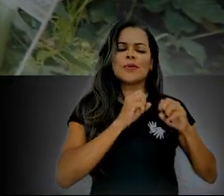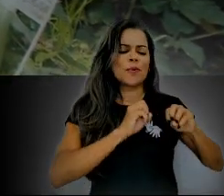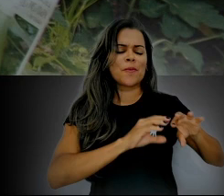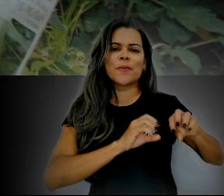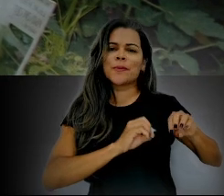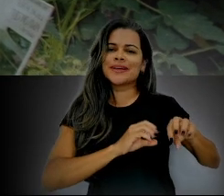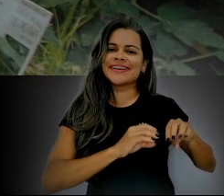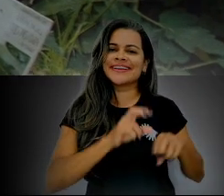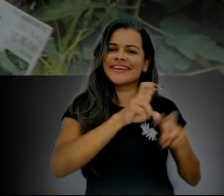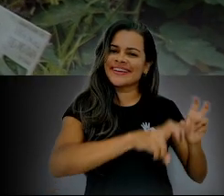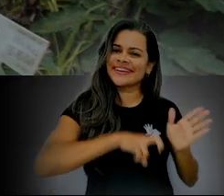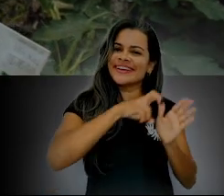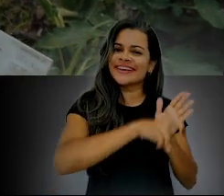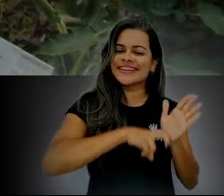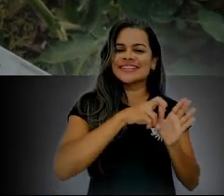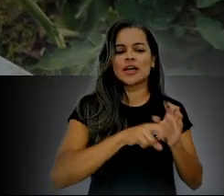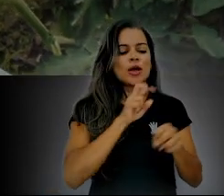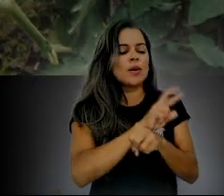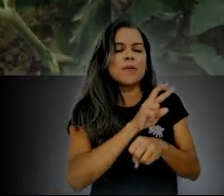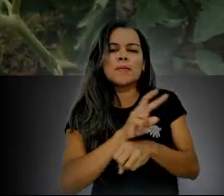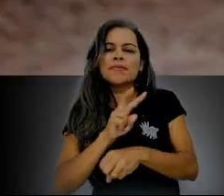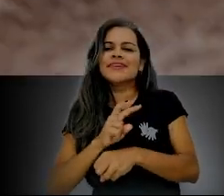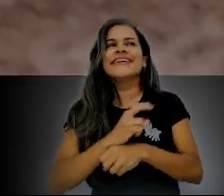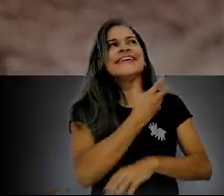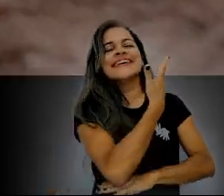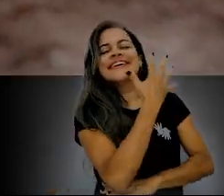educação do campo e na proteção do meio ambiente